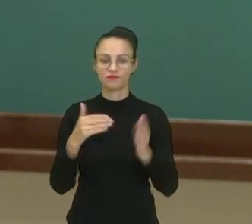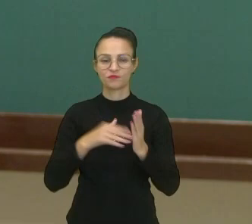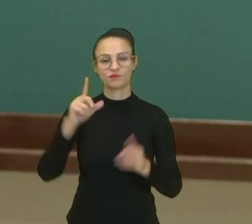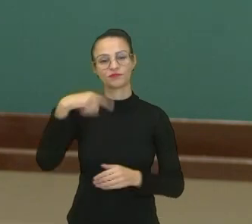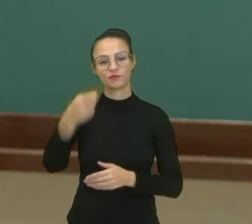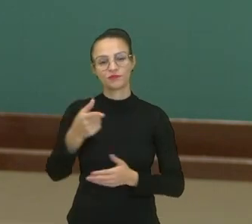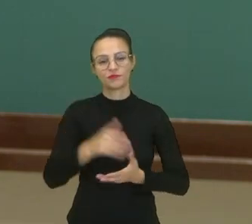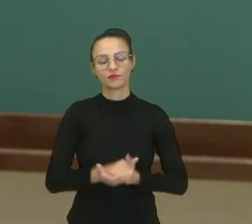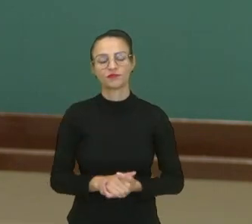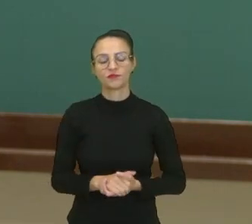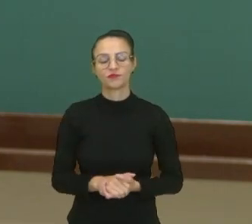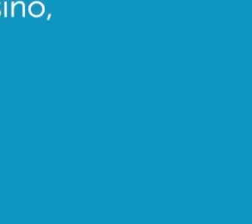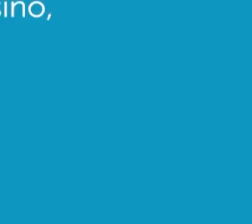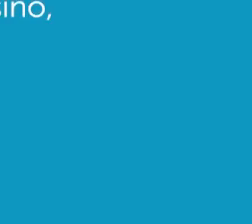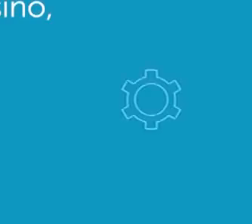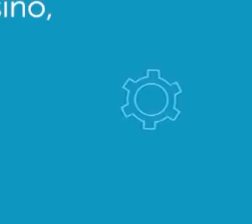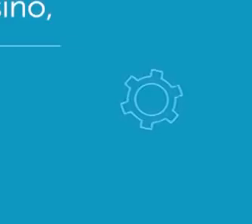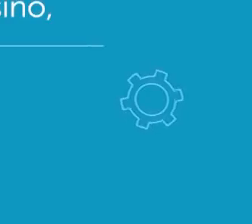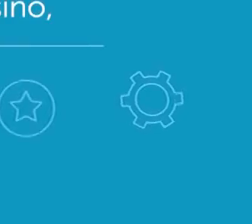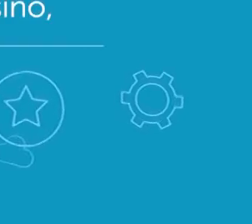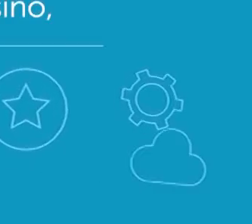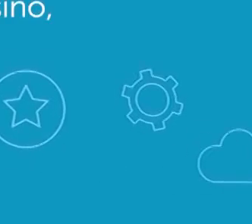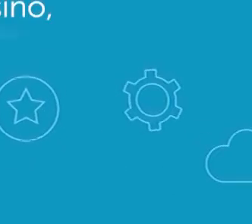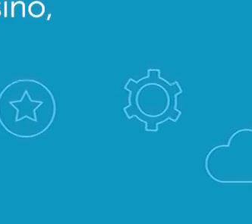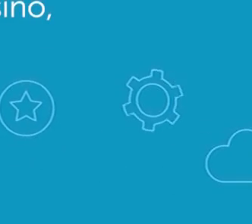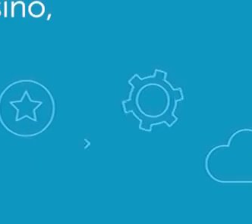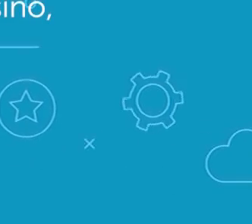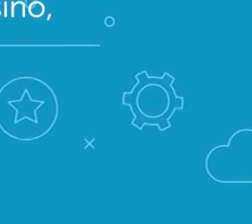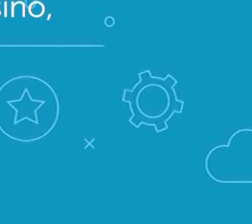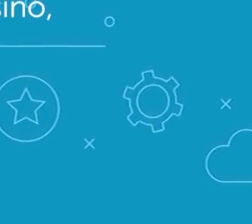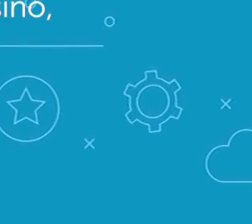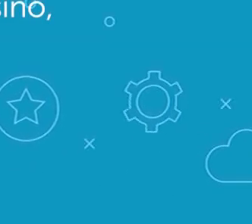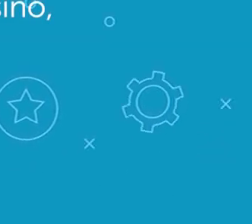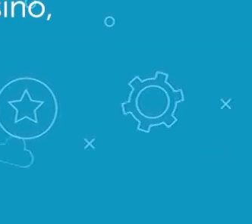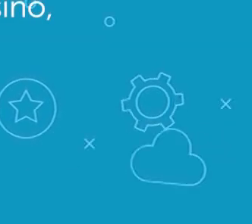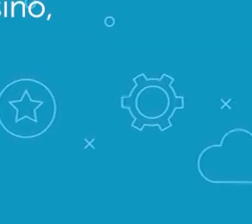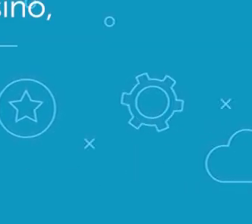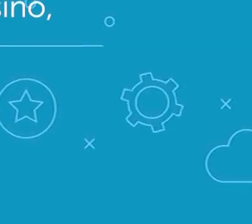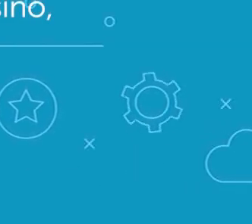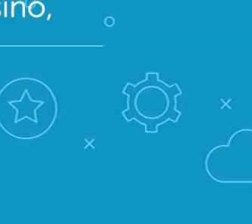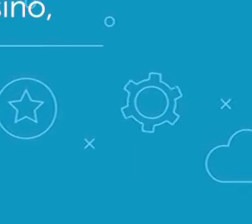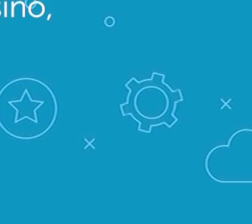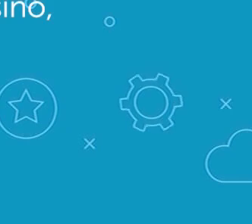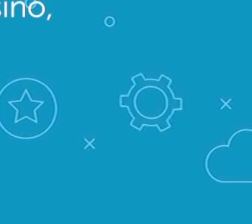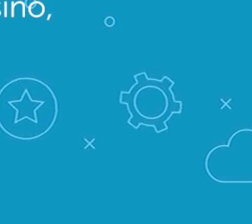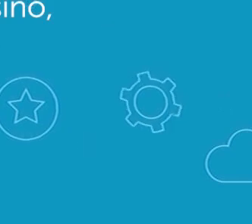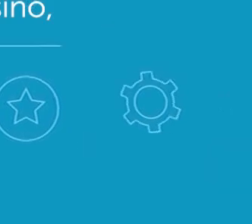até breve.